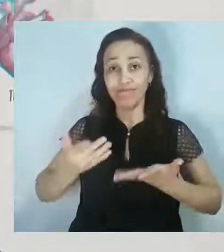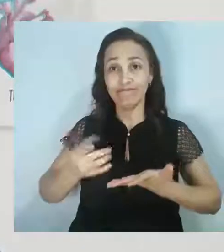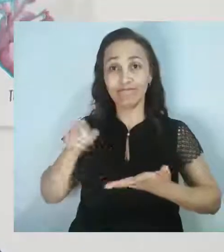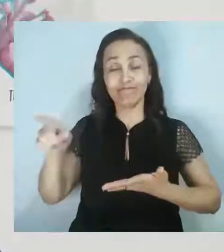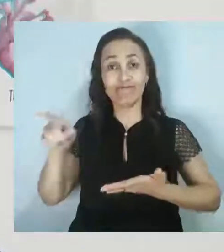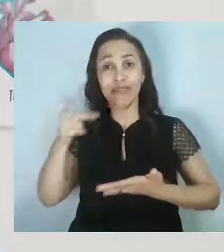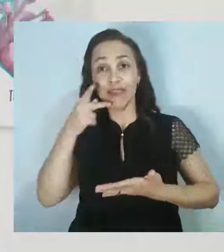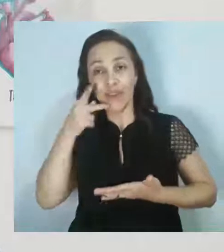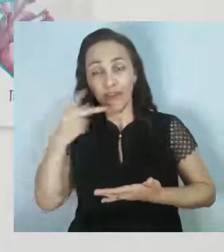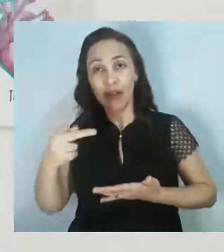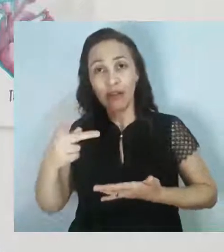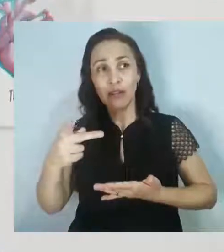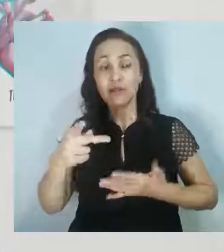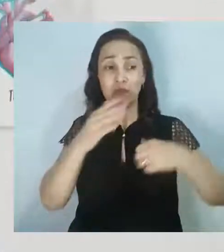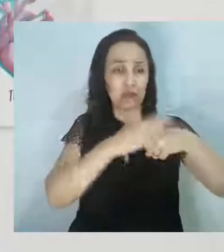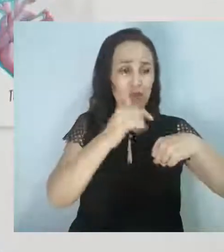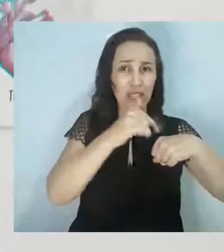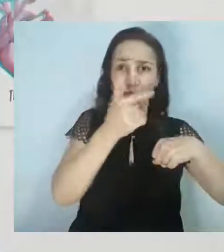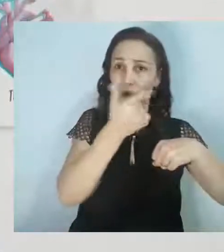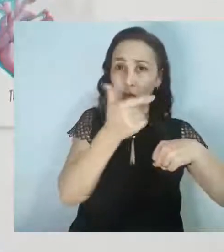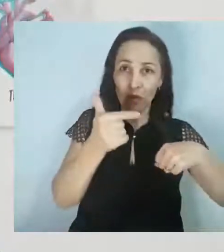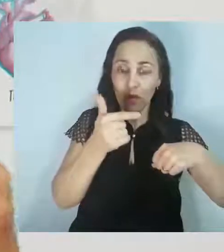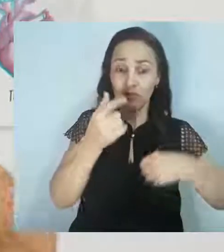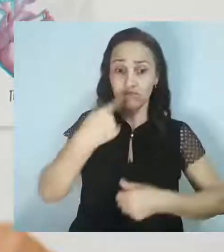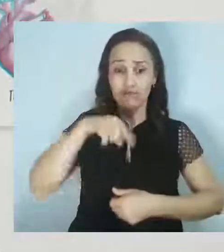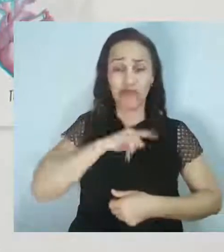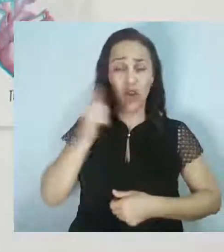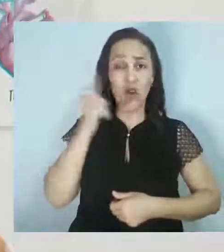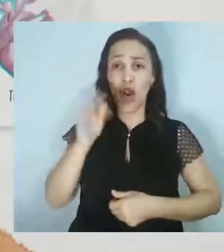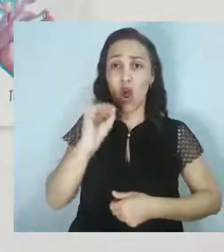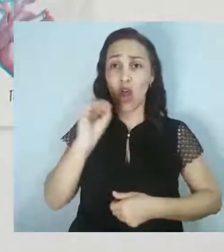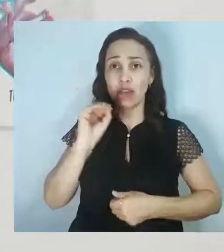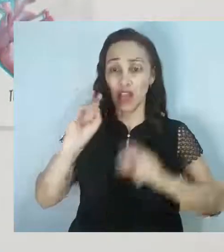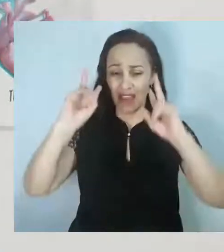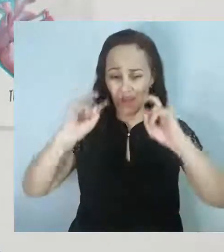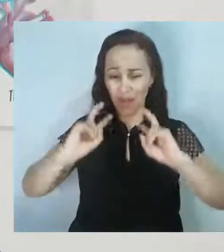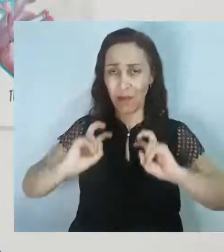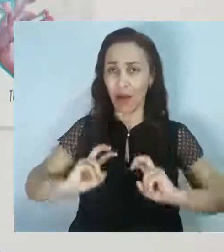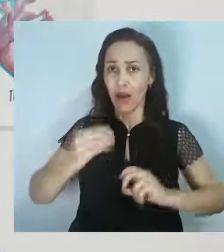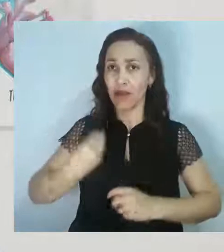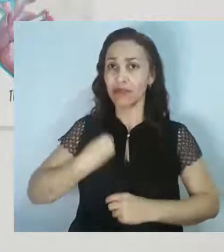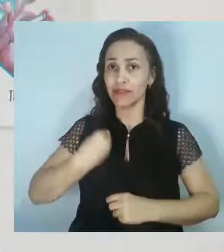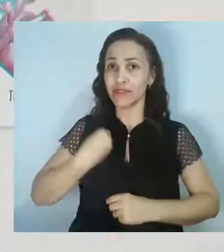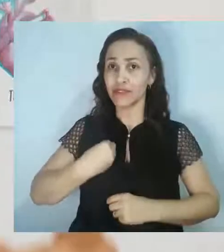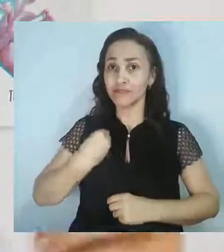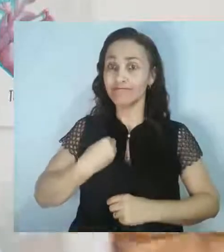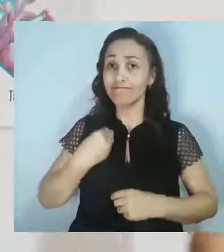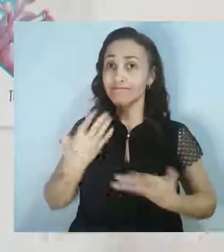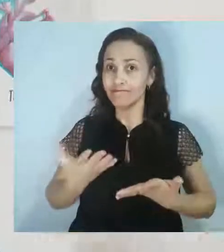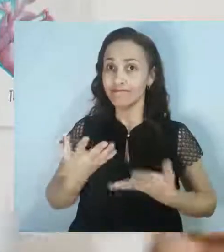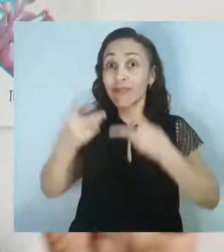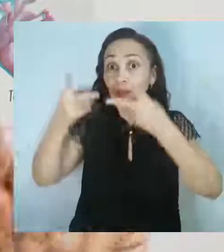não houver uma ternura, se nós não pudermos olhar com ternura para a nossa própria existência, com a nossa própria vida, assim